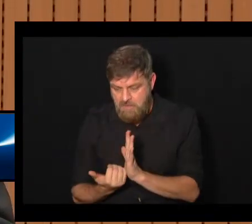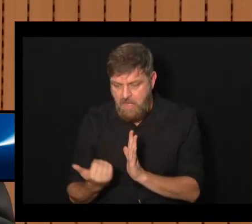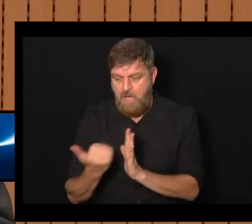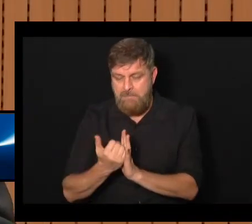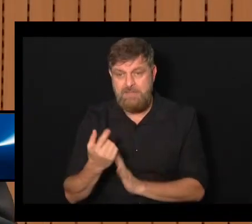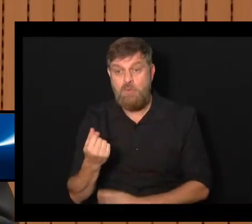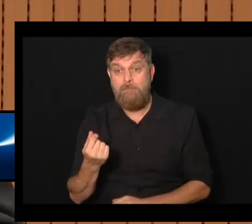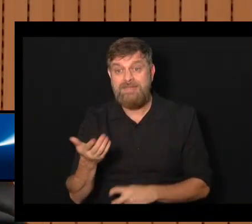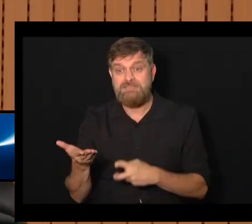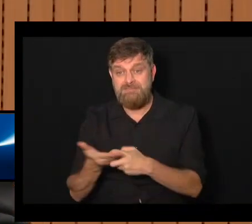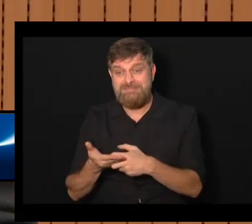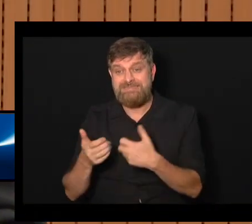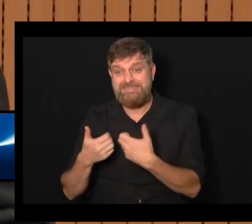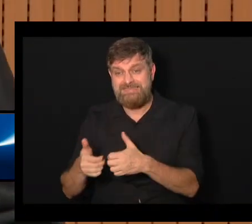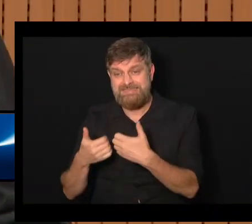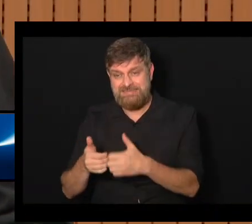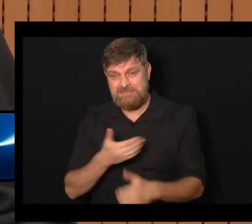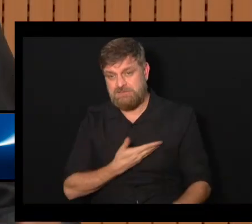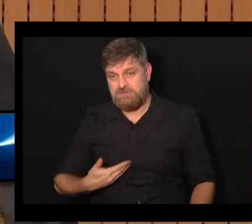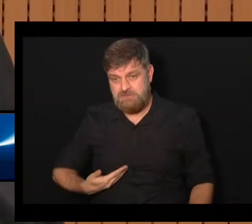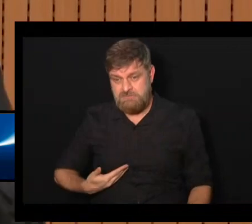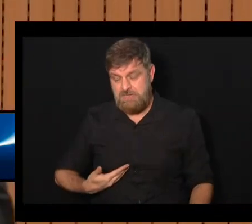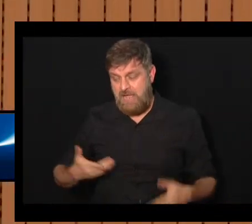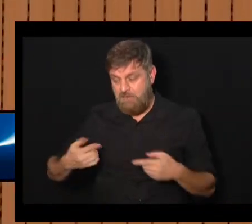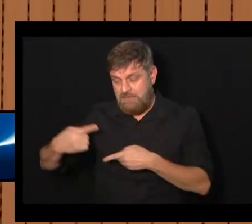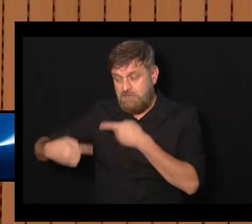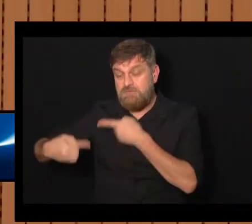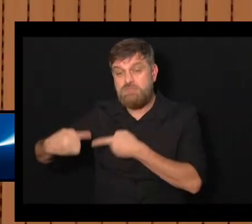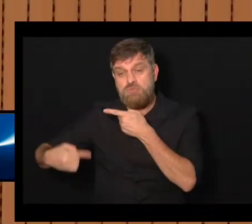desse aumento que está sendo discutido agora